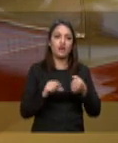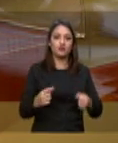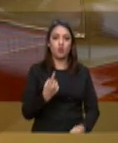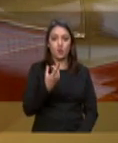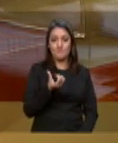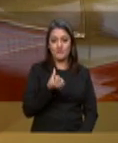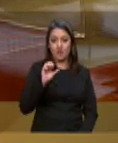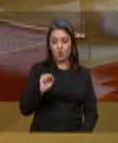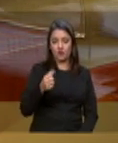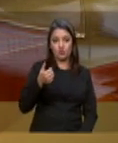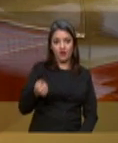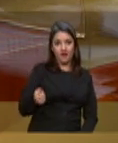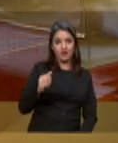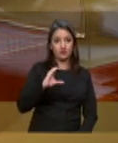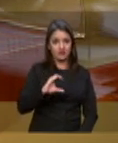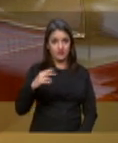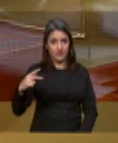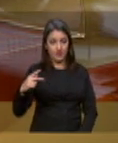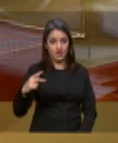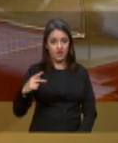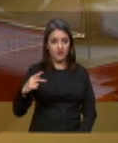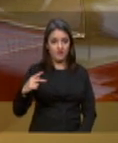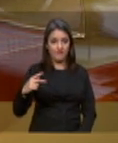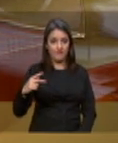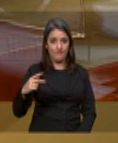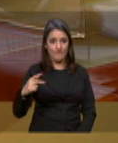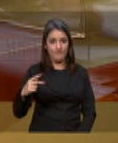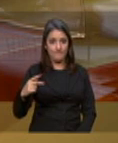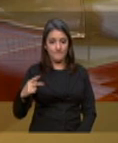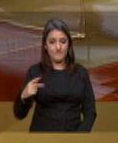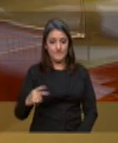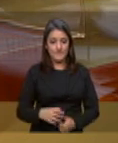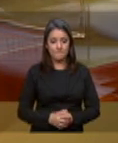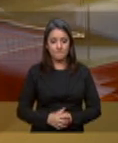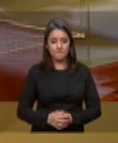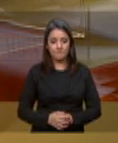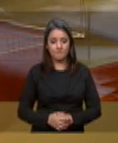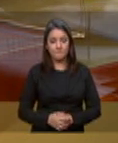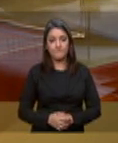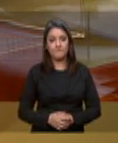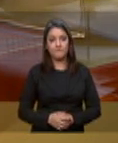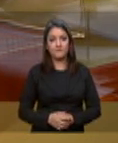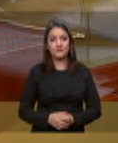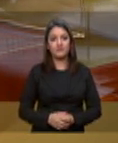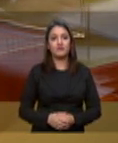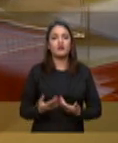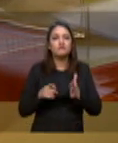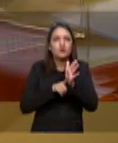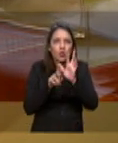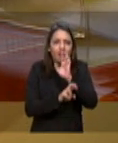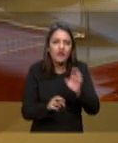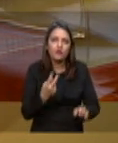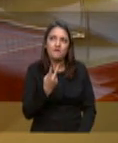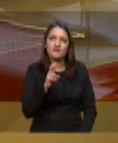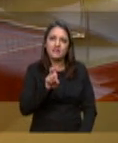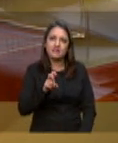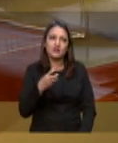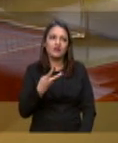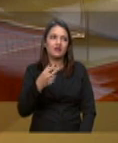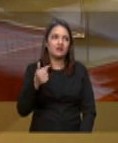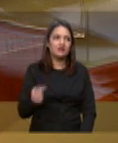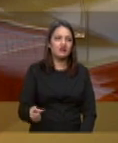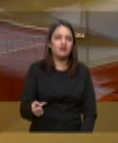CP, do Código Penal, como bem pontuado pela colega que me precedeu, no inquérito 2537, relatoria